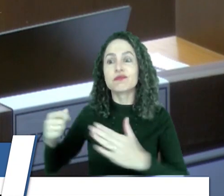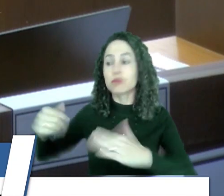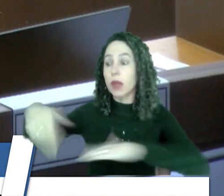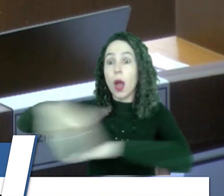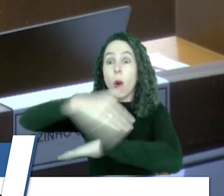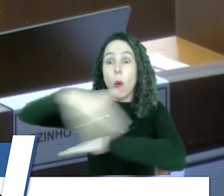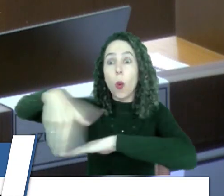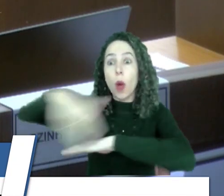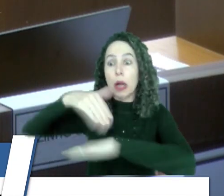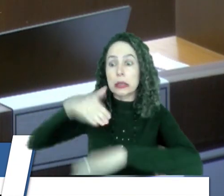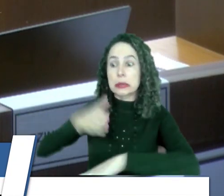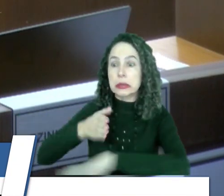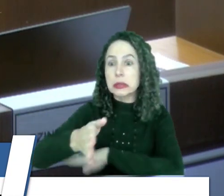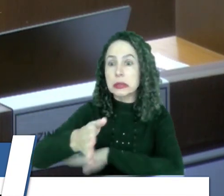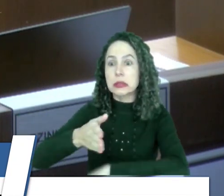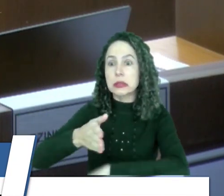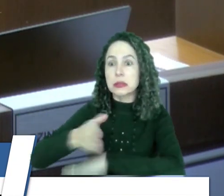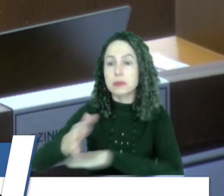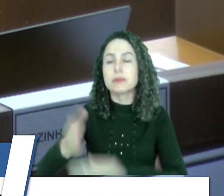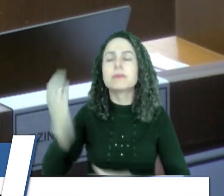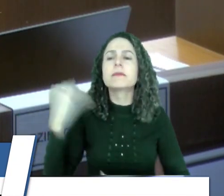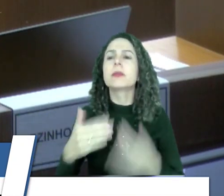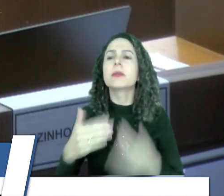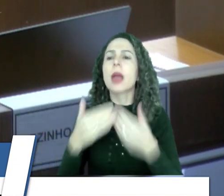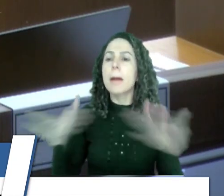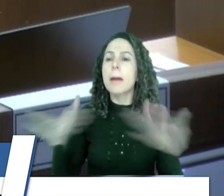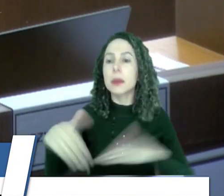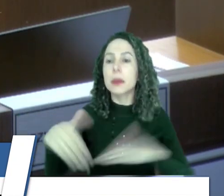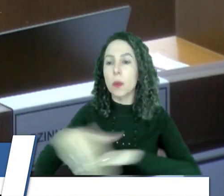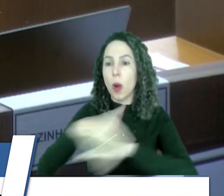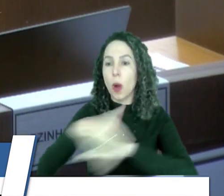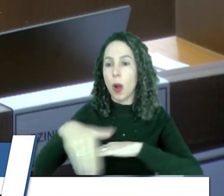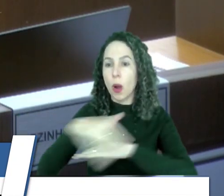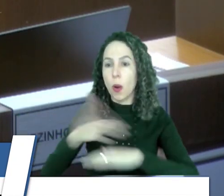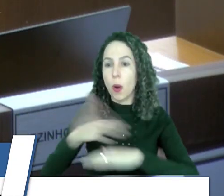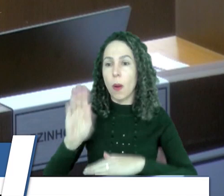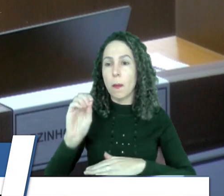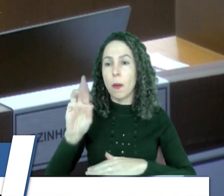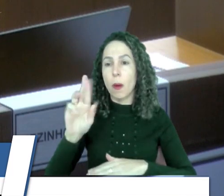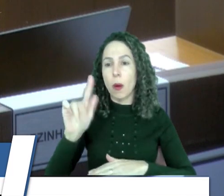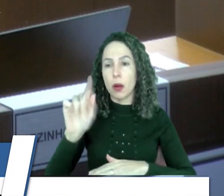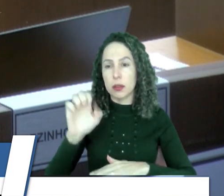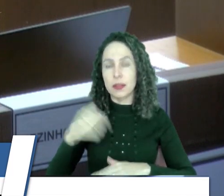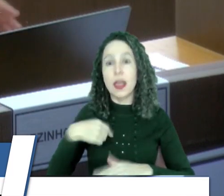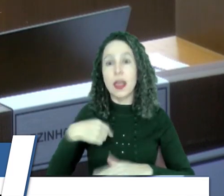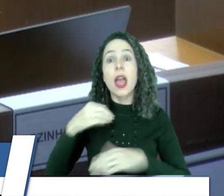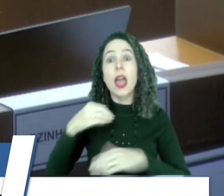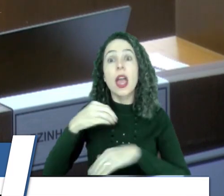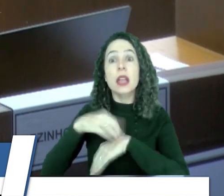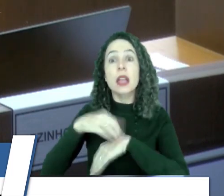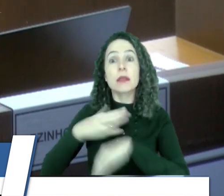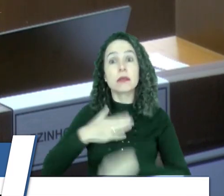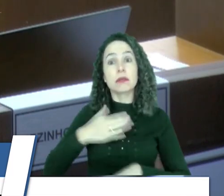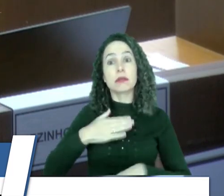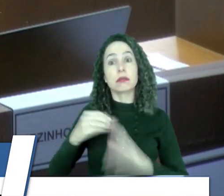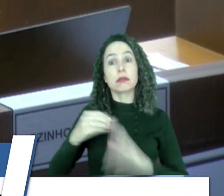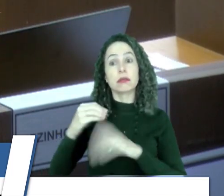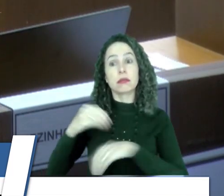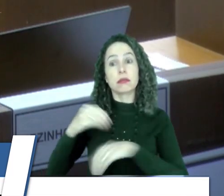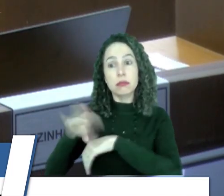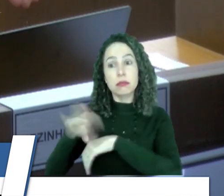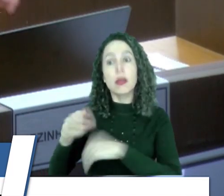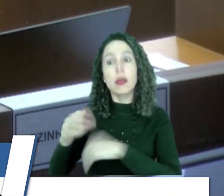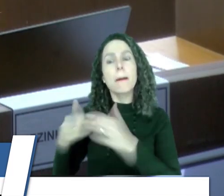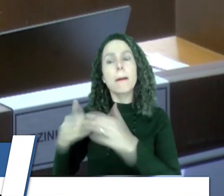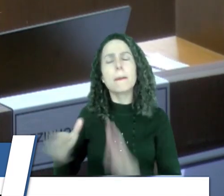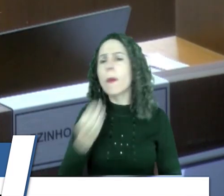na época que abriu aquela rua verde, Voz de Menezes, foi uma indicação minha, né, para poder abrir, ficou muito bom. Porque do Jardim